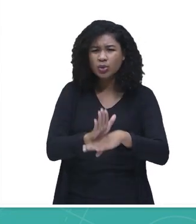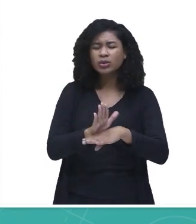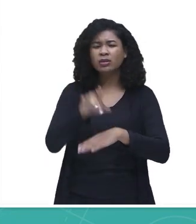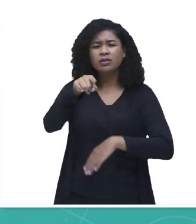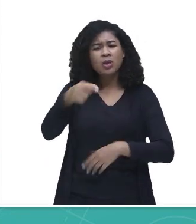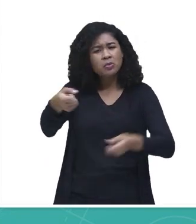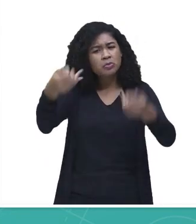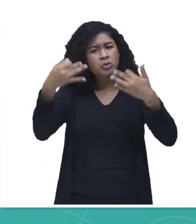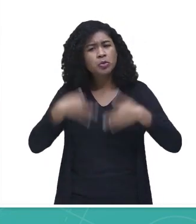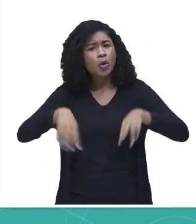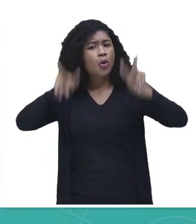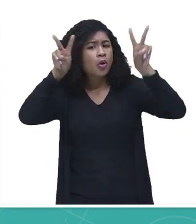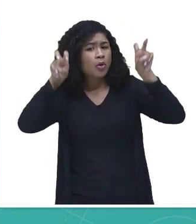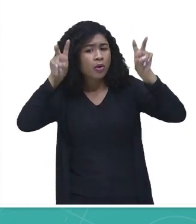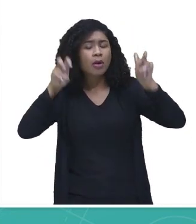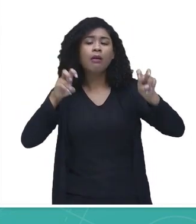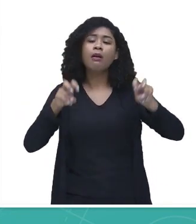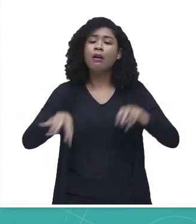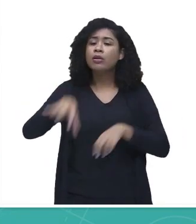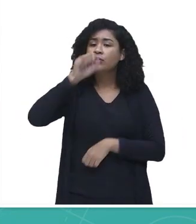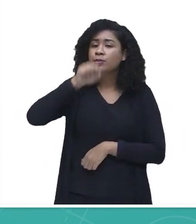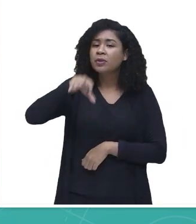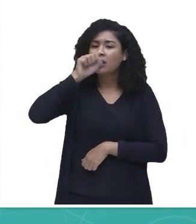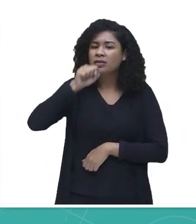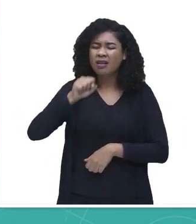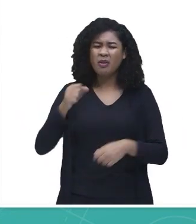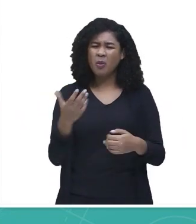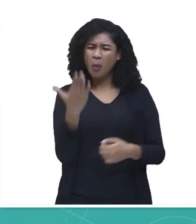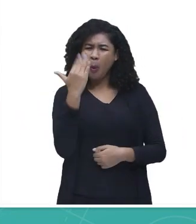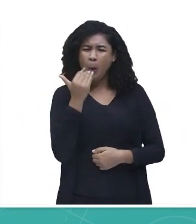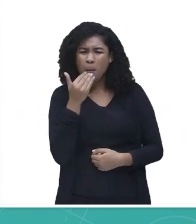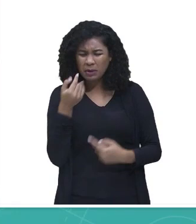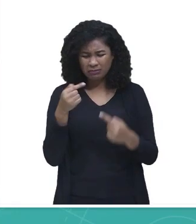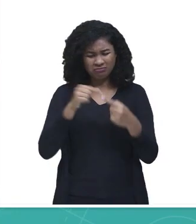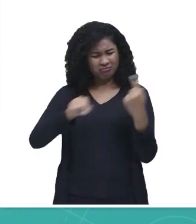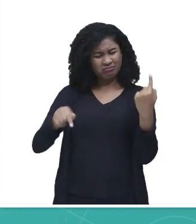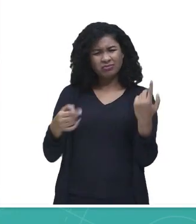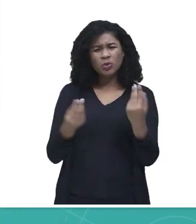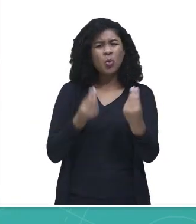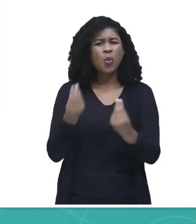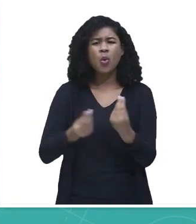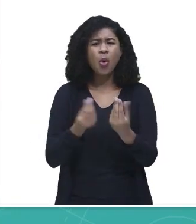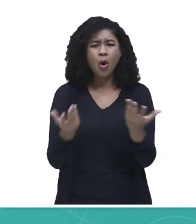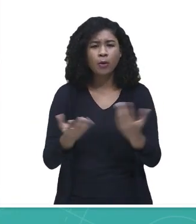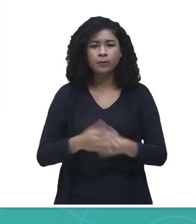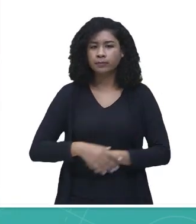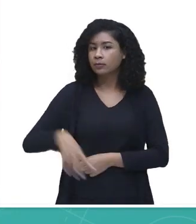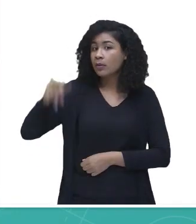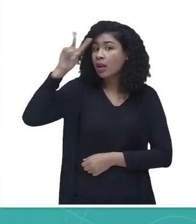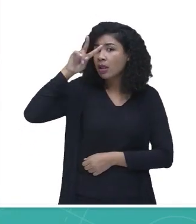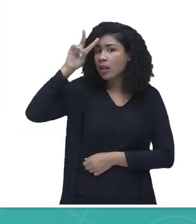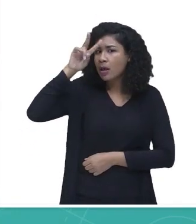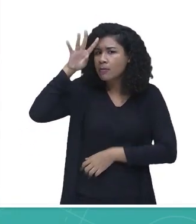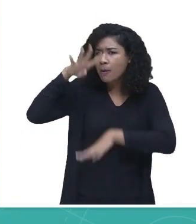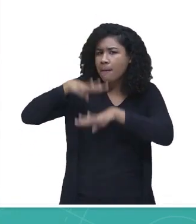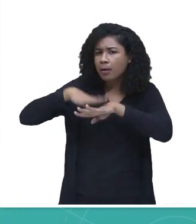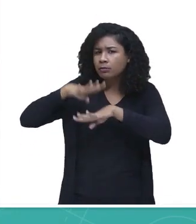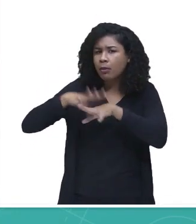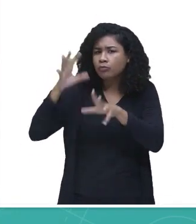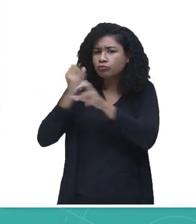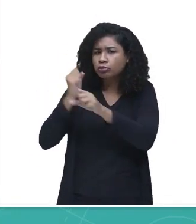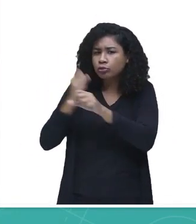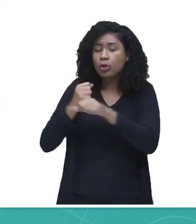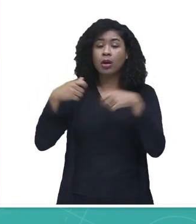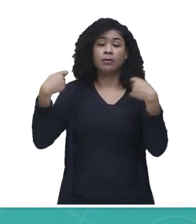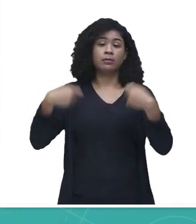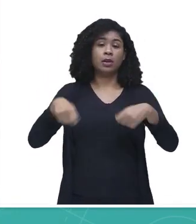respiração, né? Então, a gente lembra lá daquela continha matemática que foi feita ainda agora, né? A gente precisa de energia para a